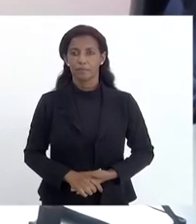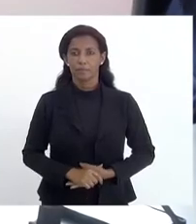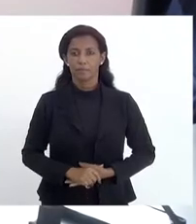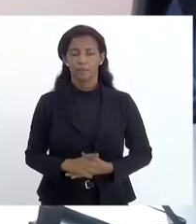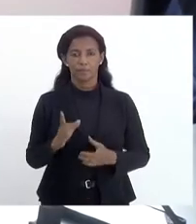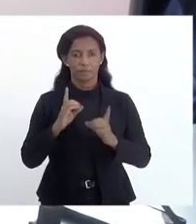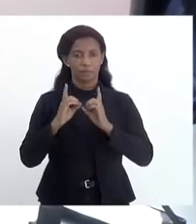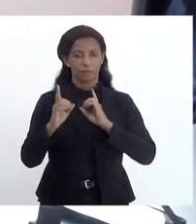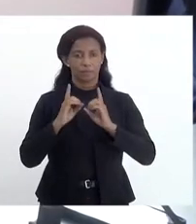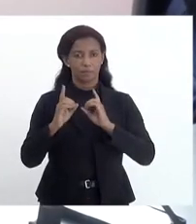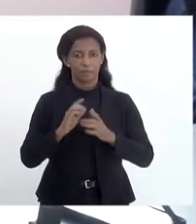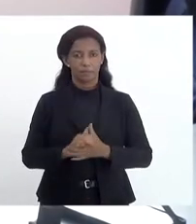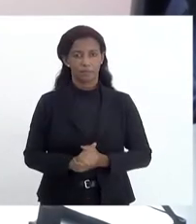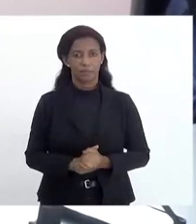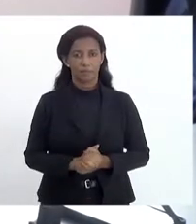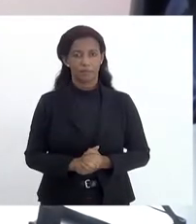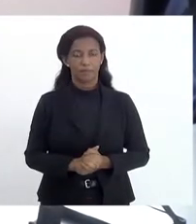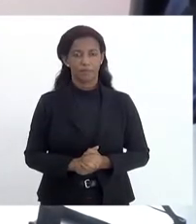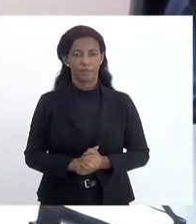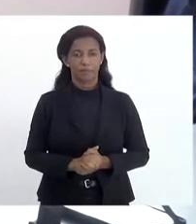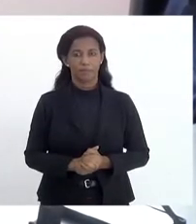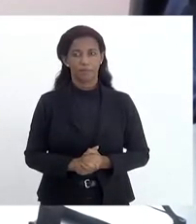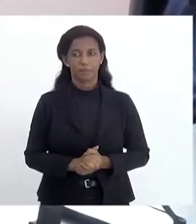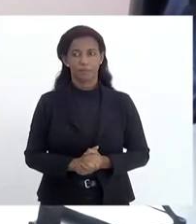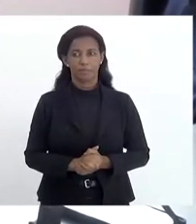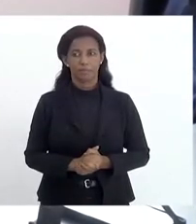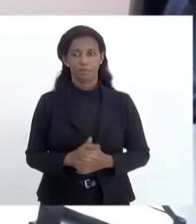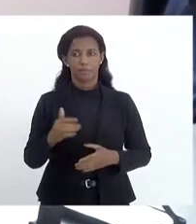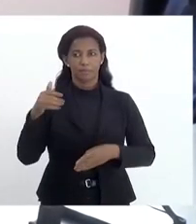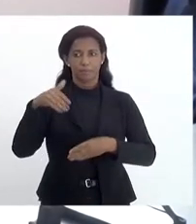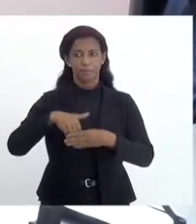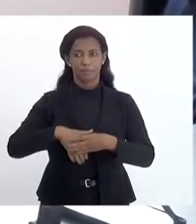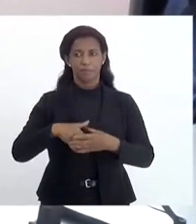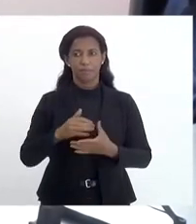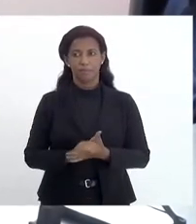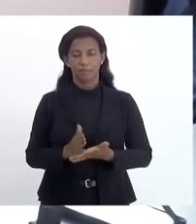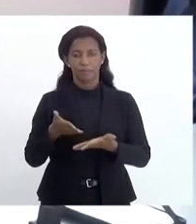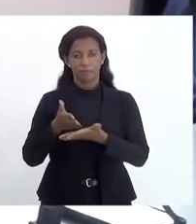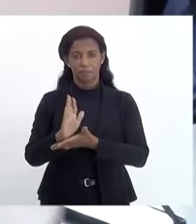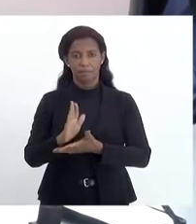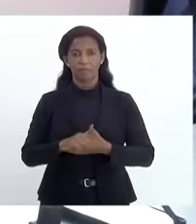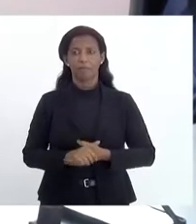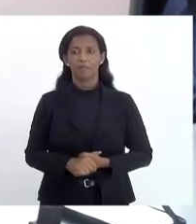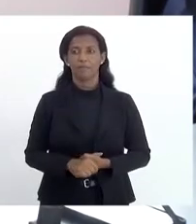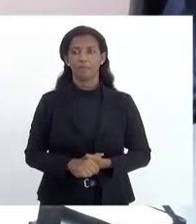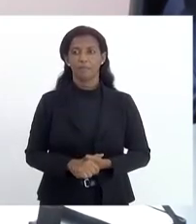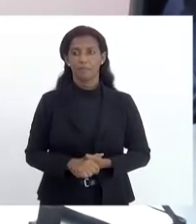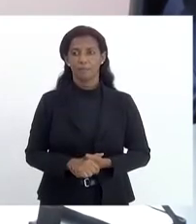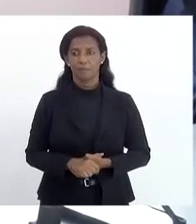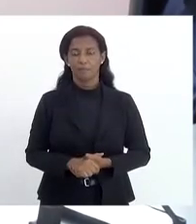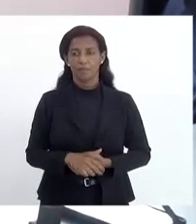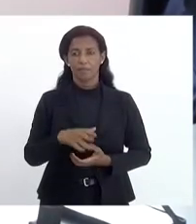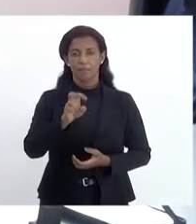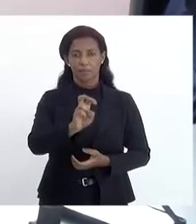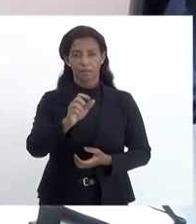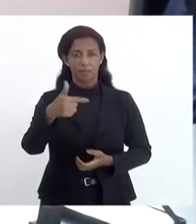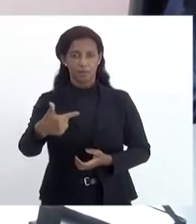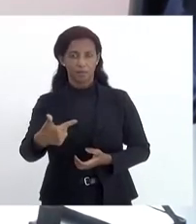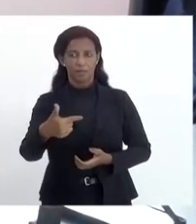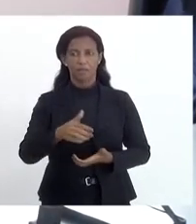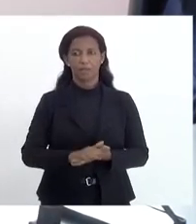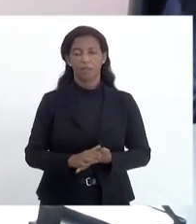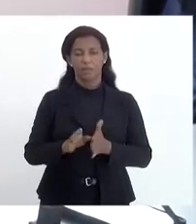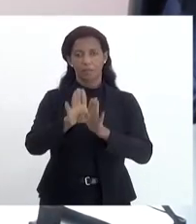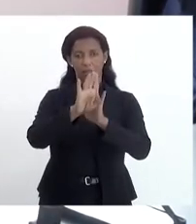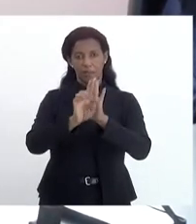Em discussão, em votação, aprovado. 52.